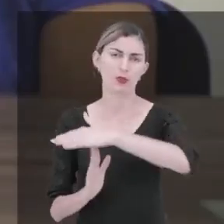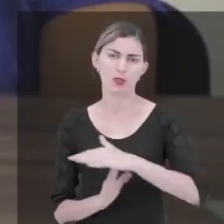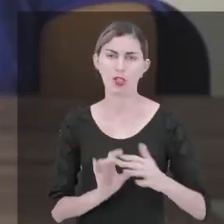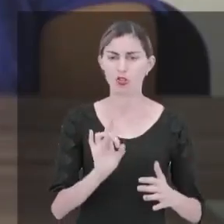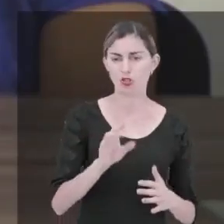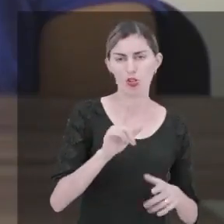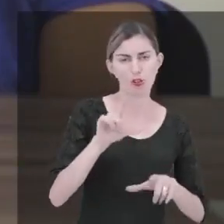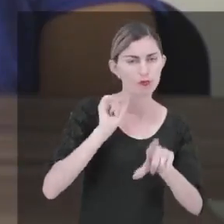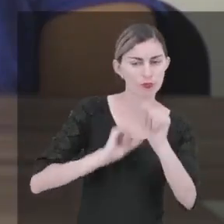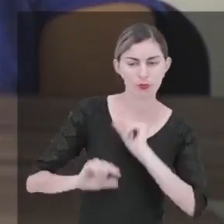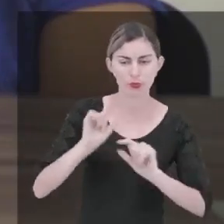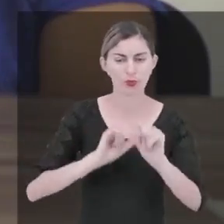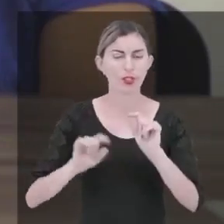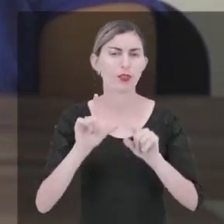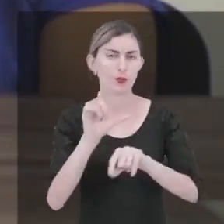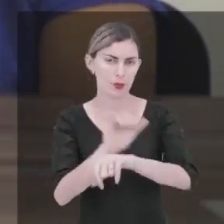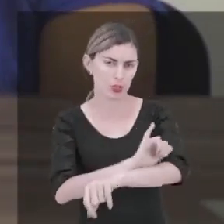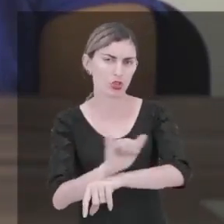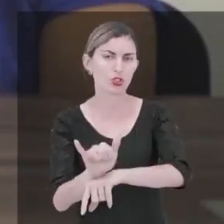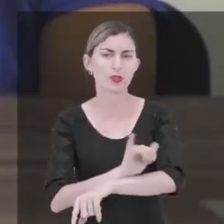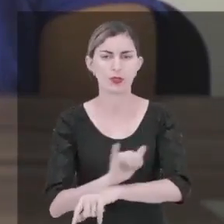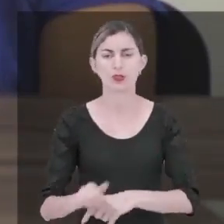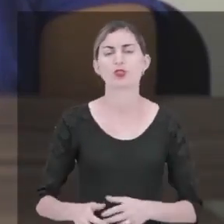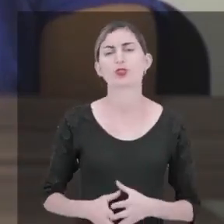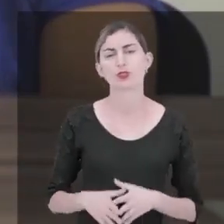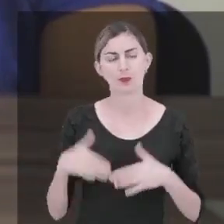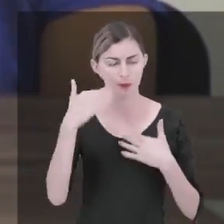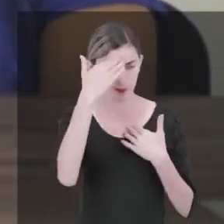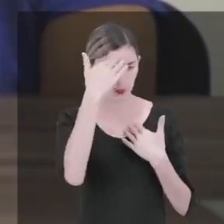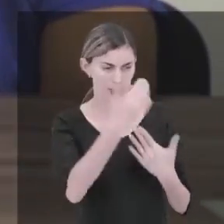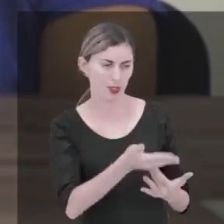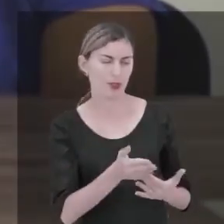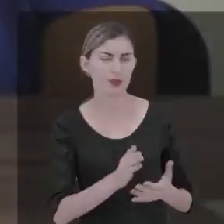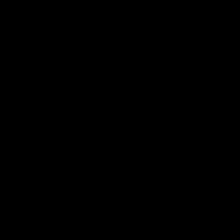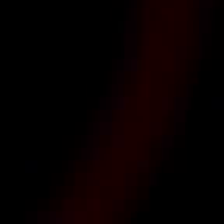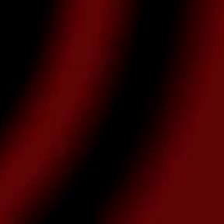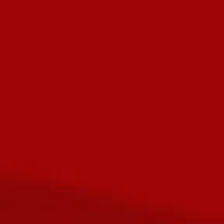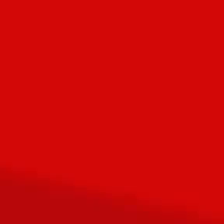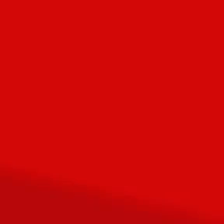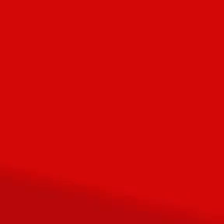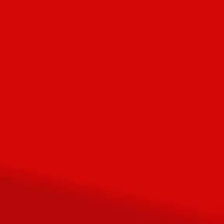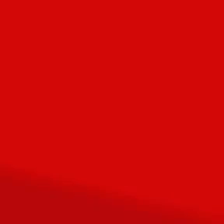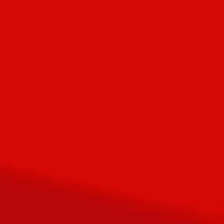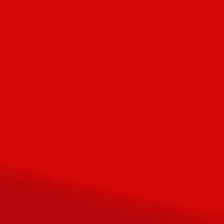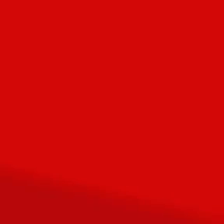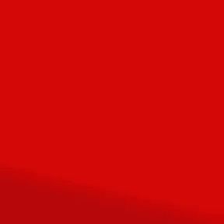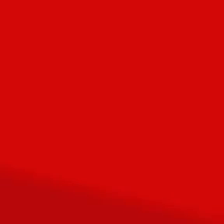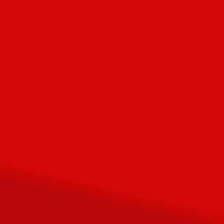limitado apenas à seleção, ele tem que ser estratégico. Obrigada.